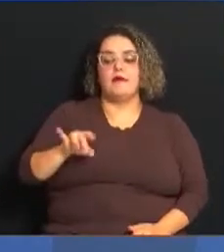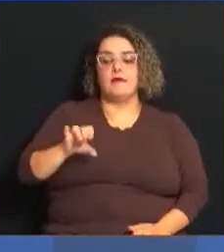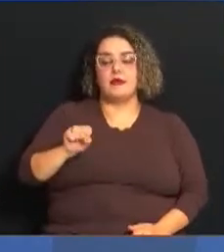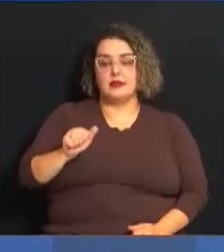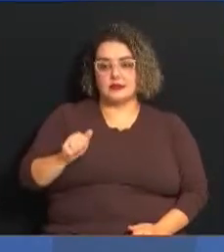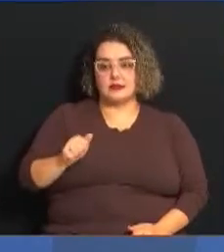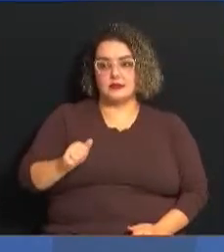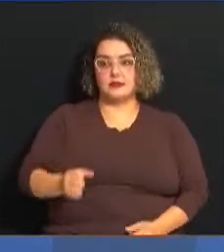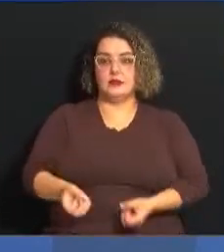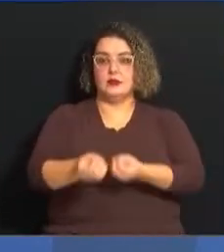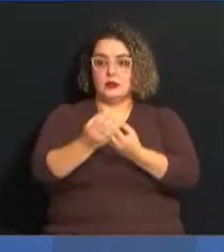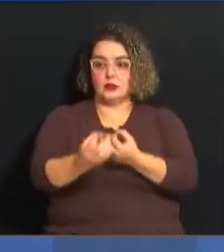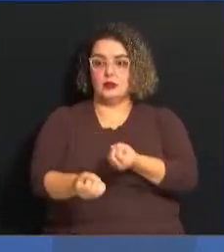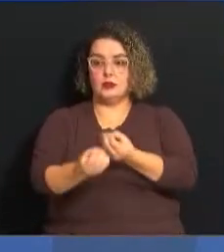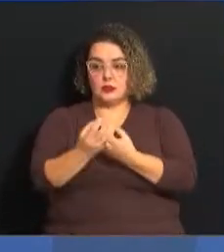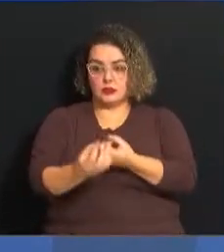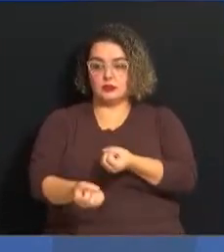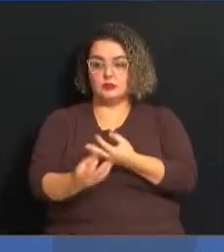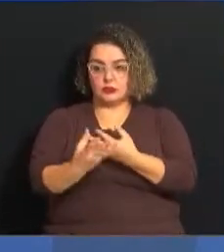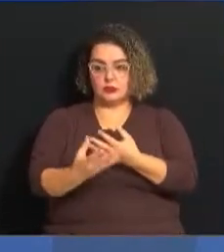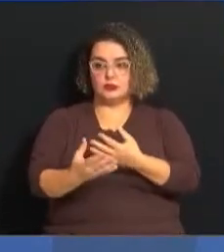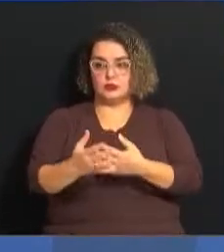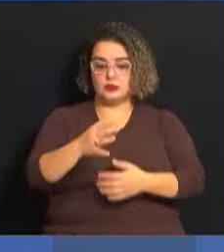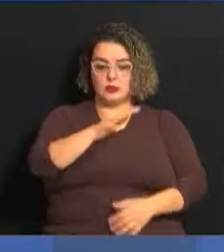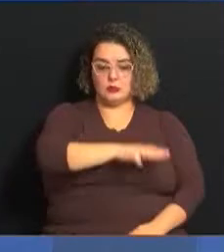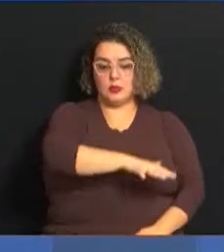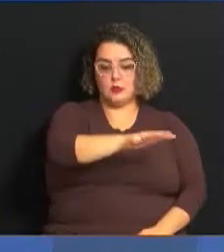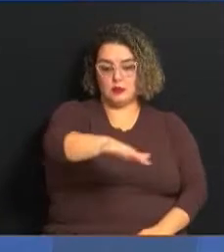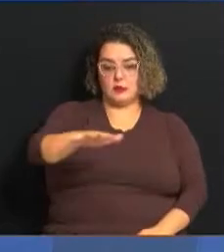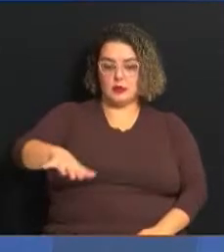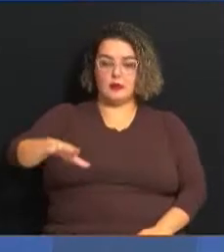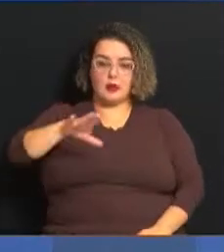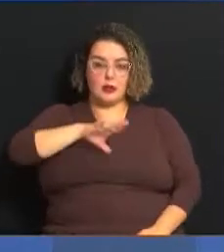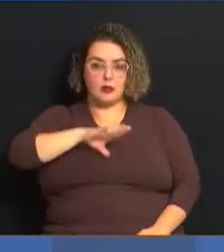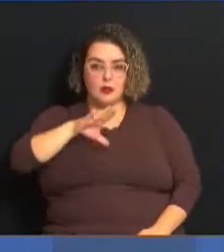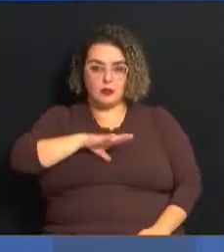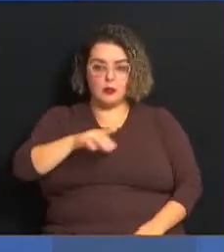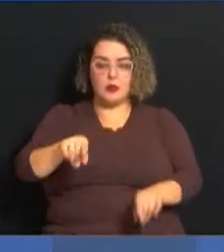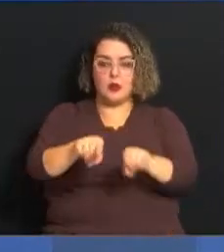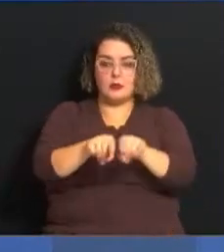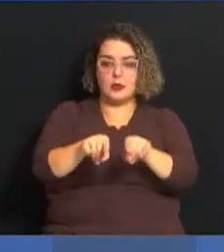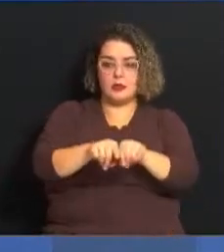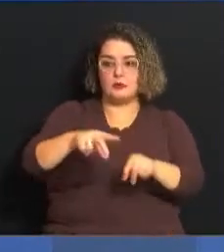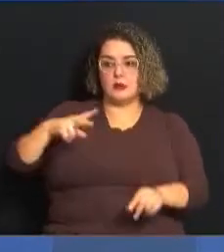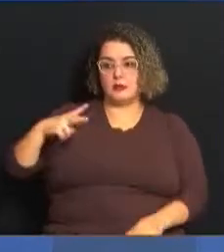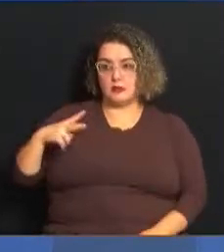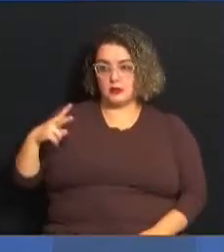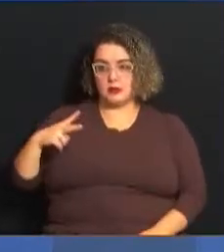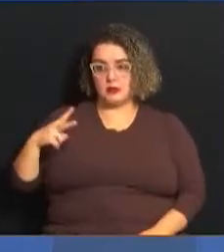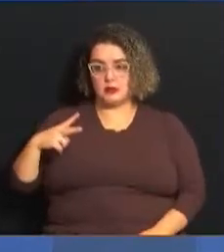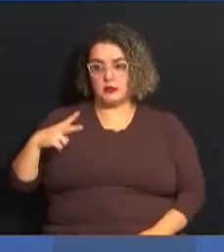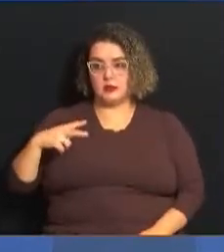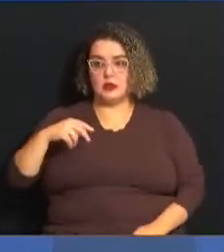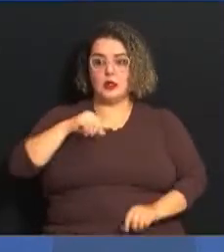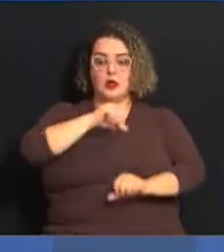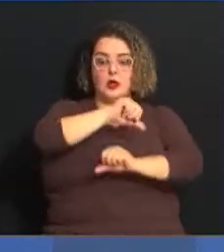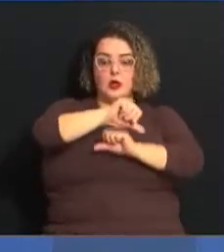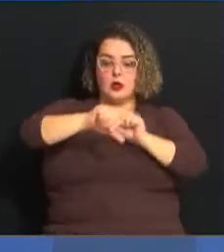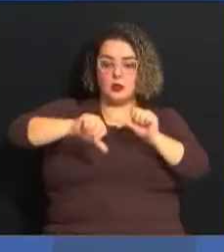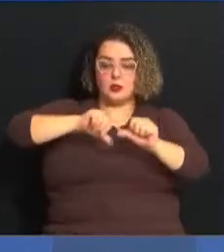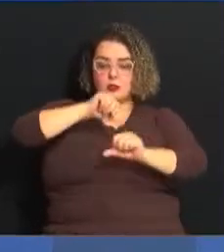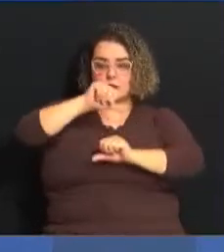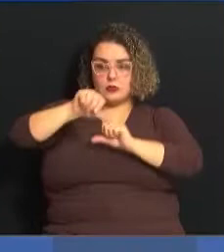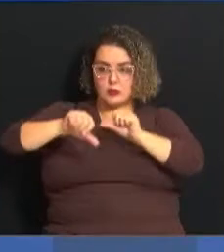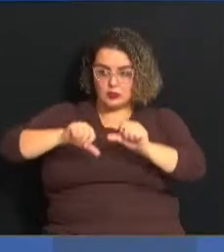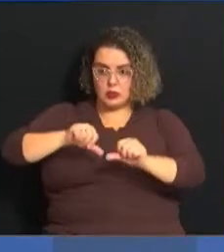e informes para as redes públicas e privadas também de acordo com a mudança de quadro